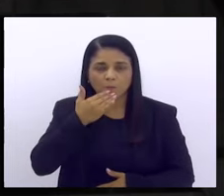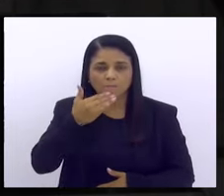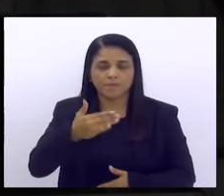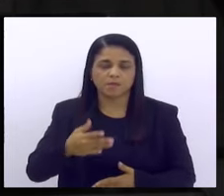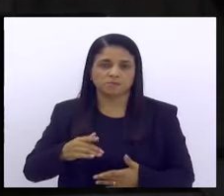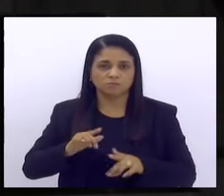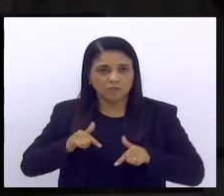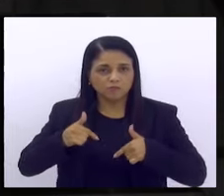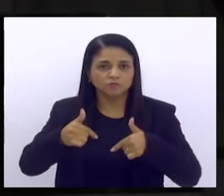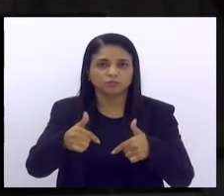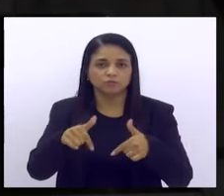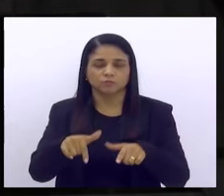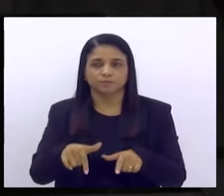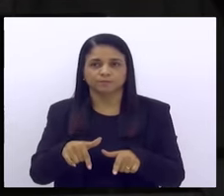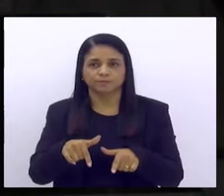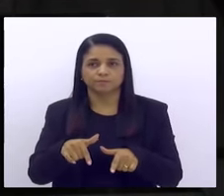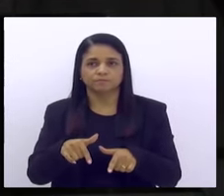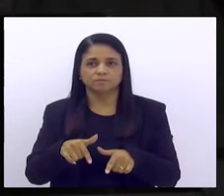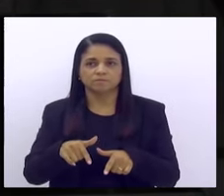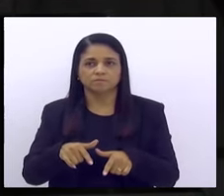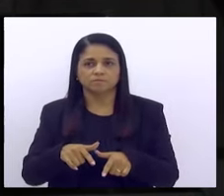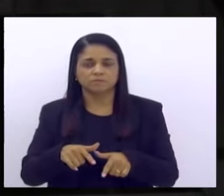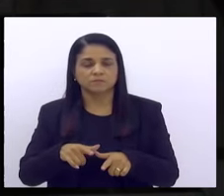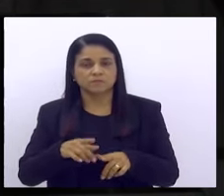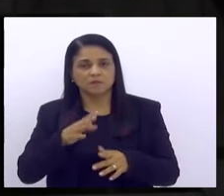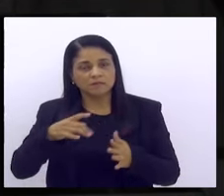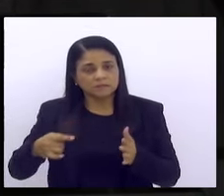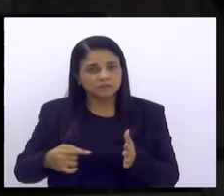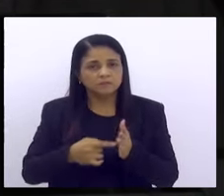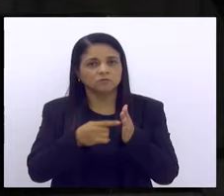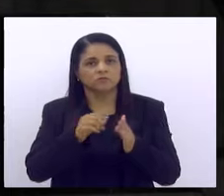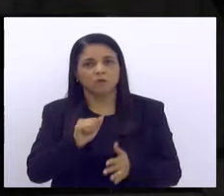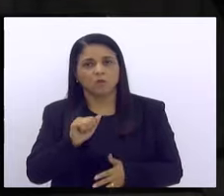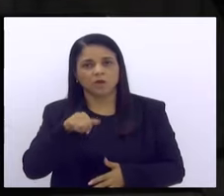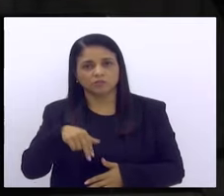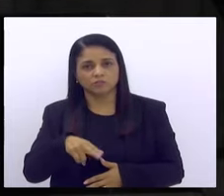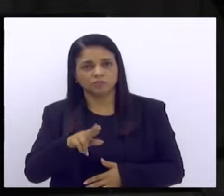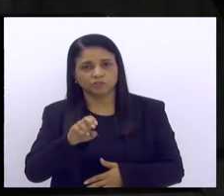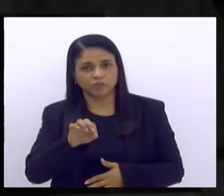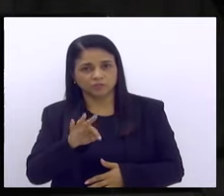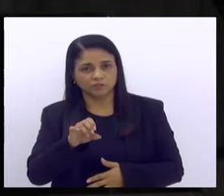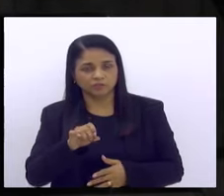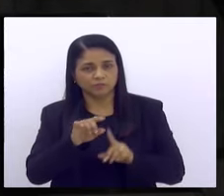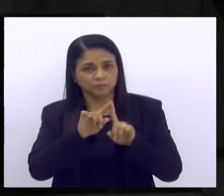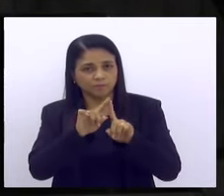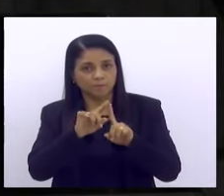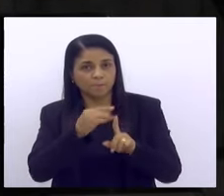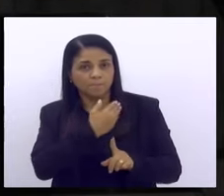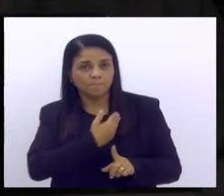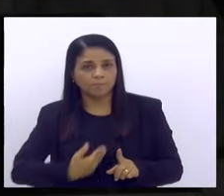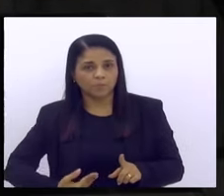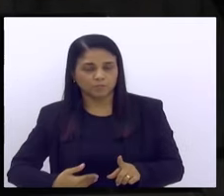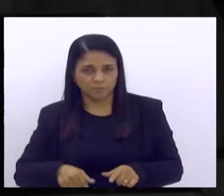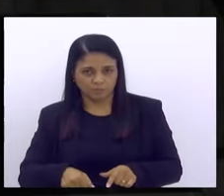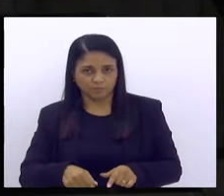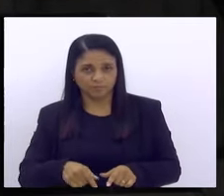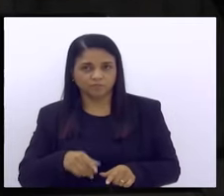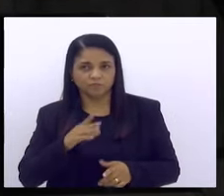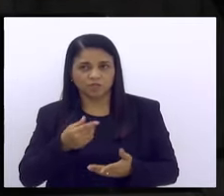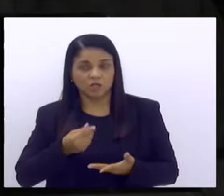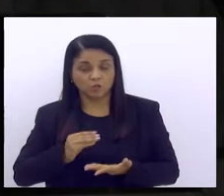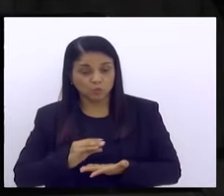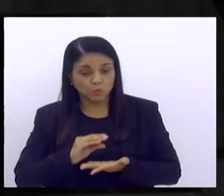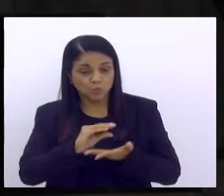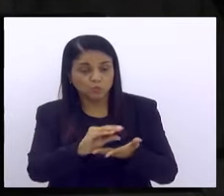leis para beneficiar todos os agentes públicos de segurança. E eu sou autor de várias. Já doamos dinheiro para